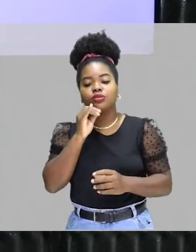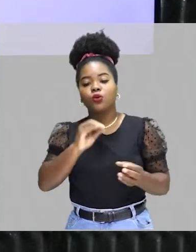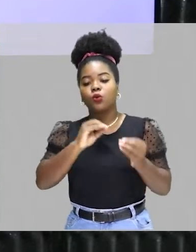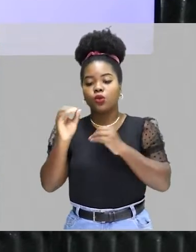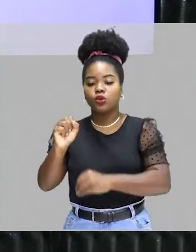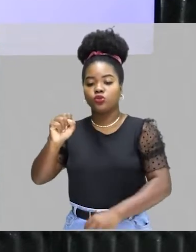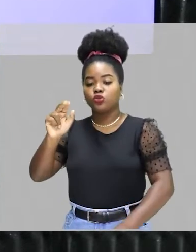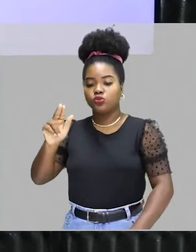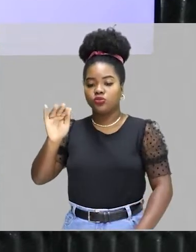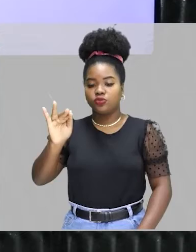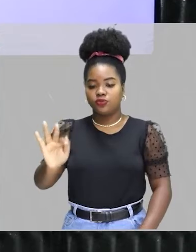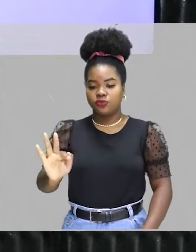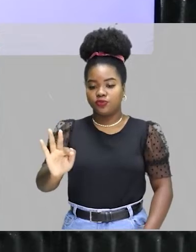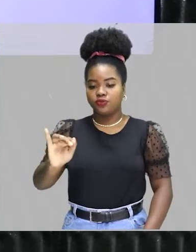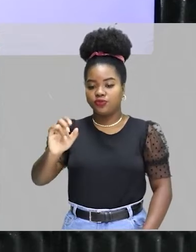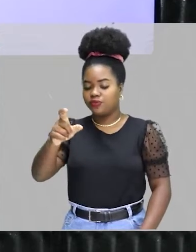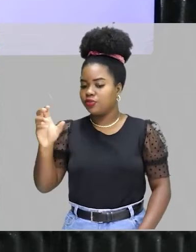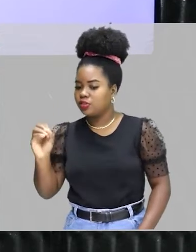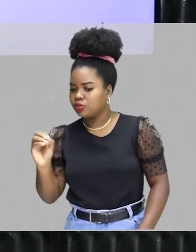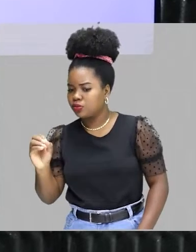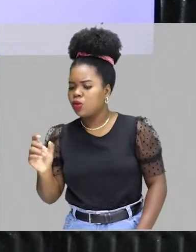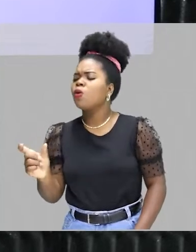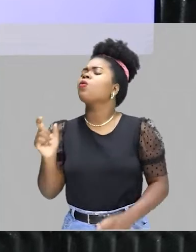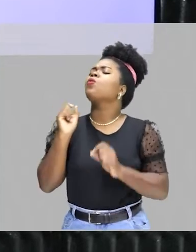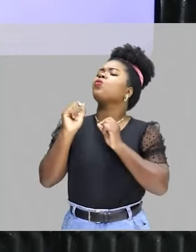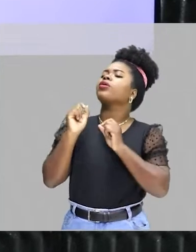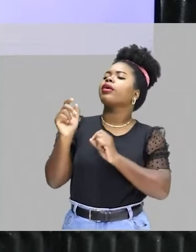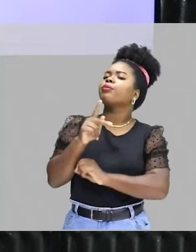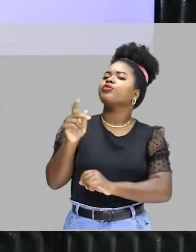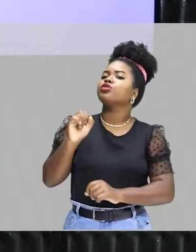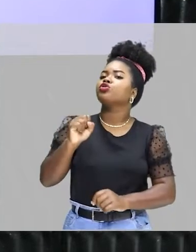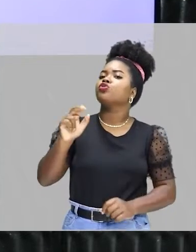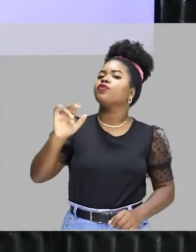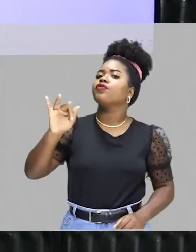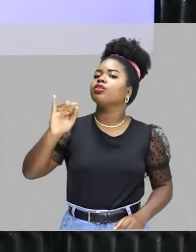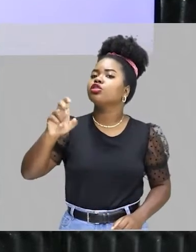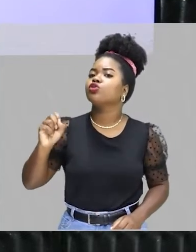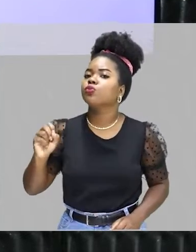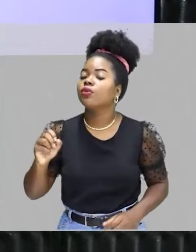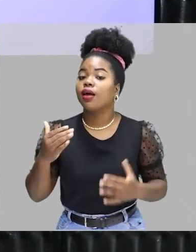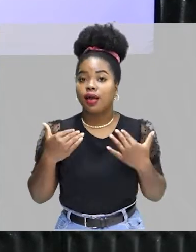acrescentado o sufixo eira. Oi? Sufixo, Cacau? O que é isso? Calma.